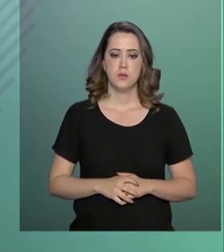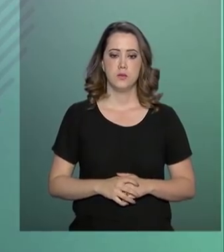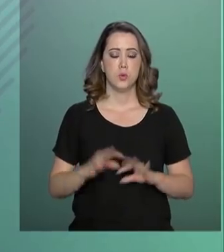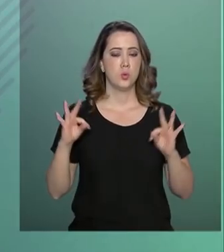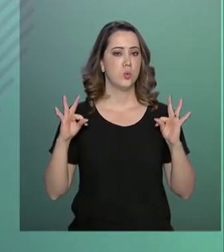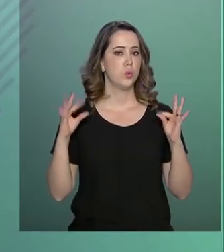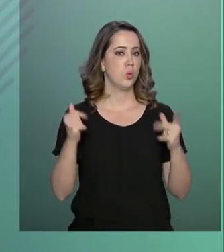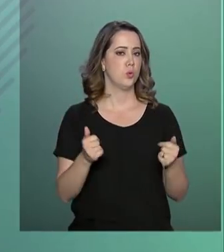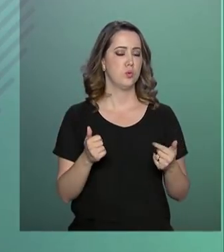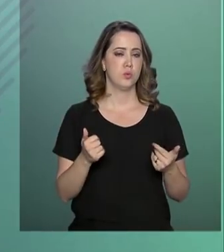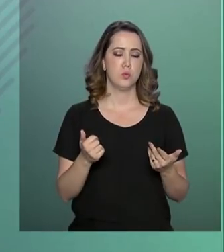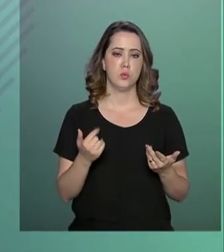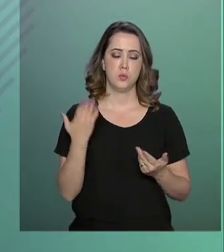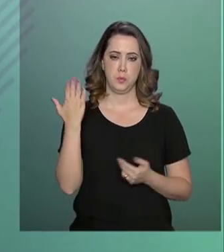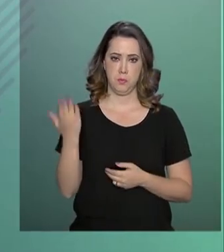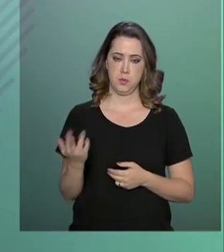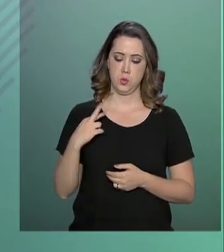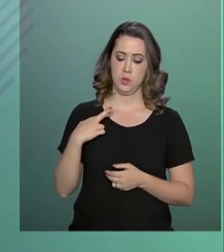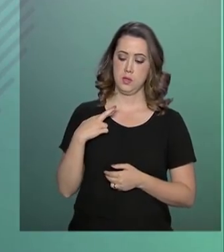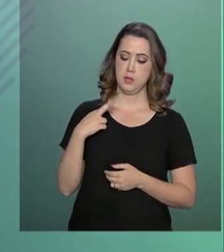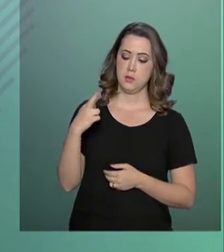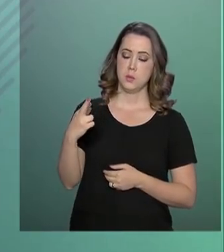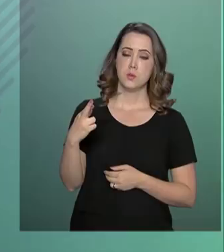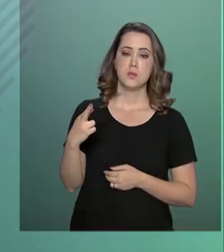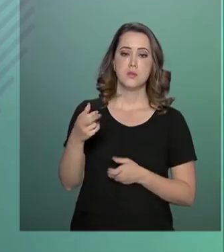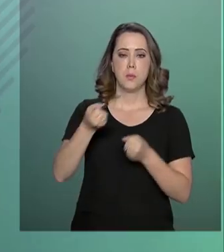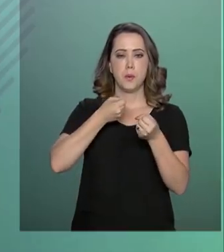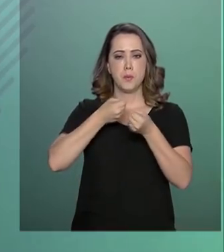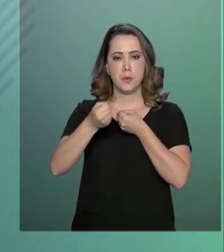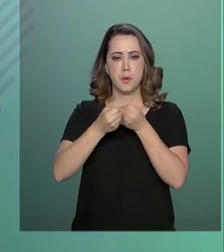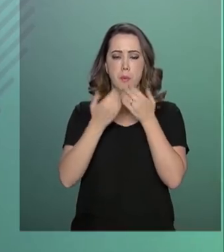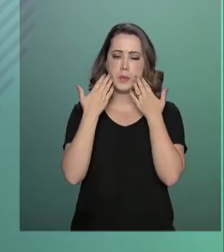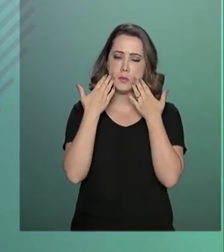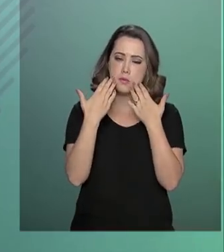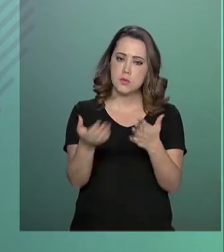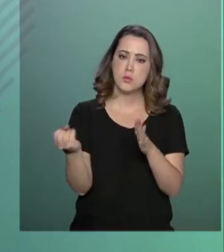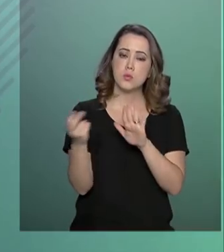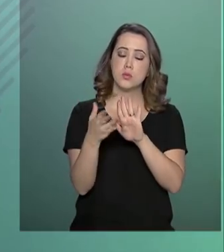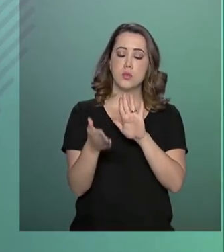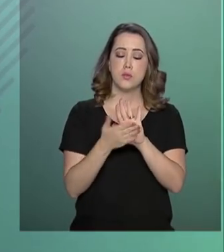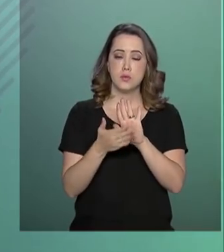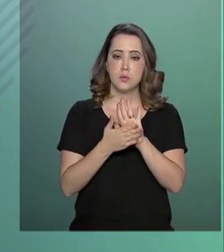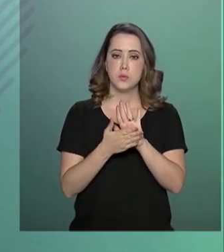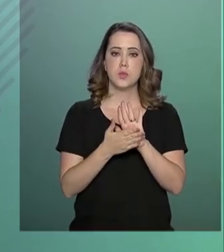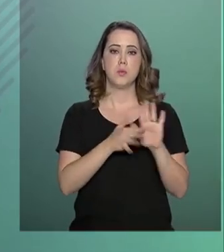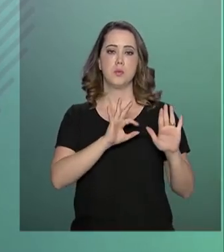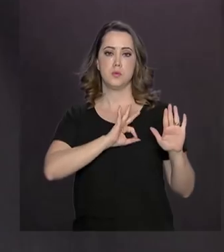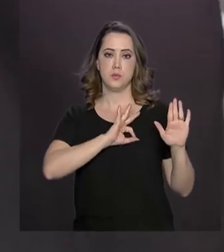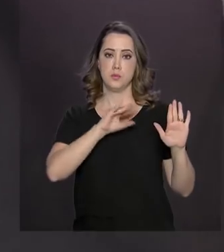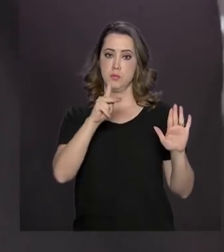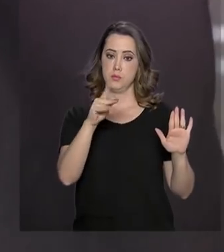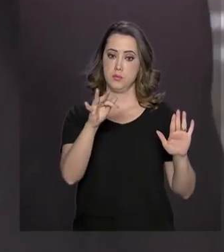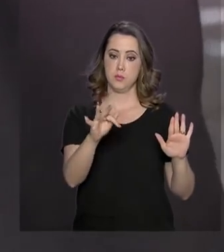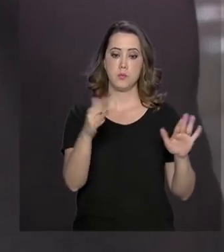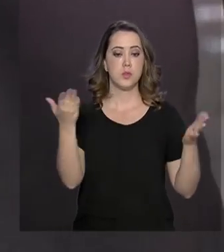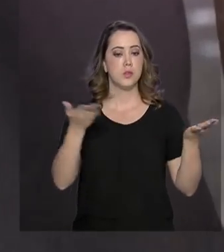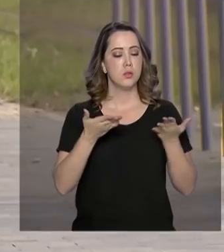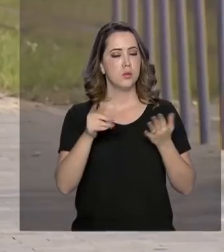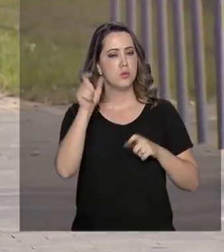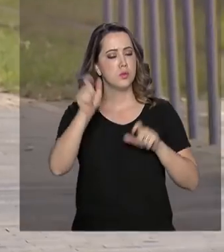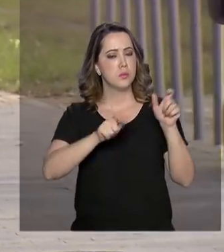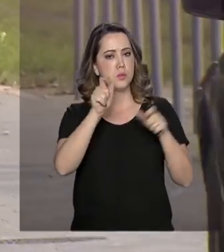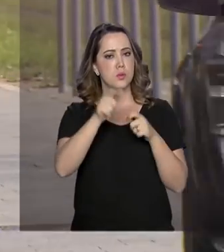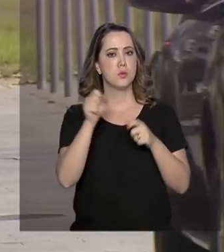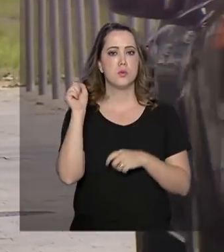O porta-voz da Presidência da República apresentou uma nova proposta de aposentadoria para os policiais federais. Atualmente, os